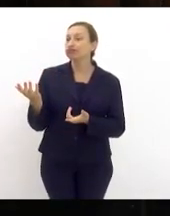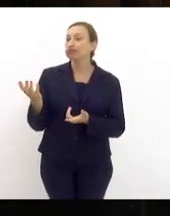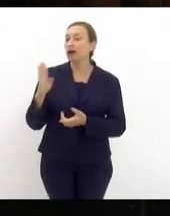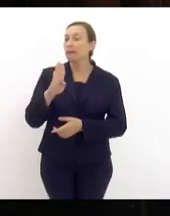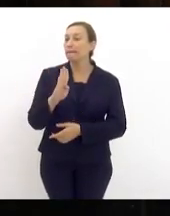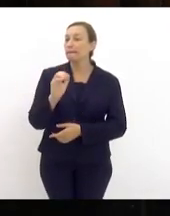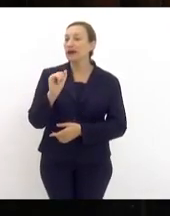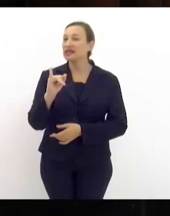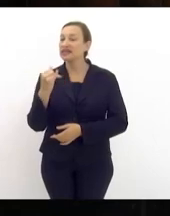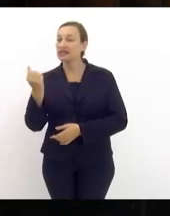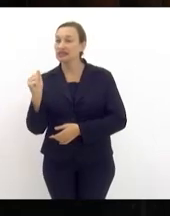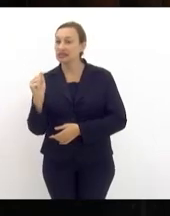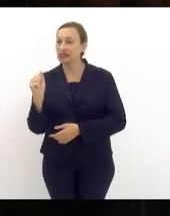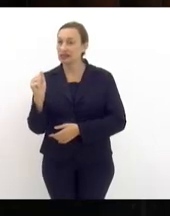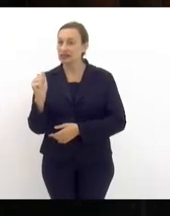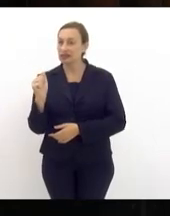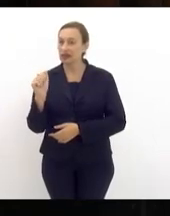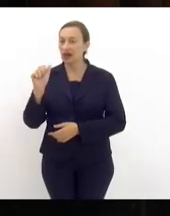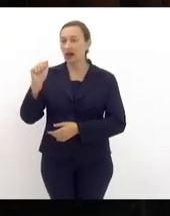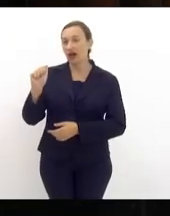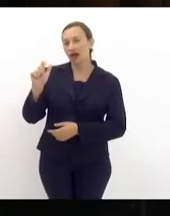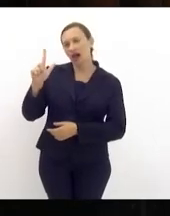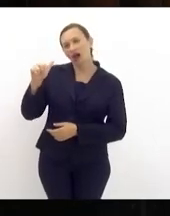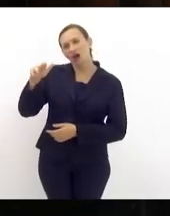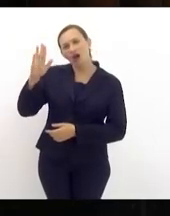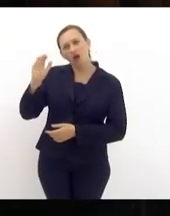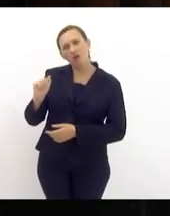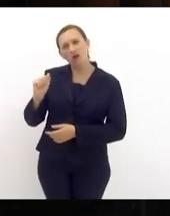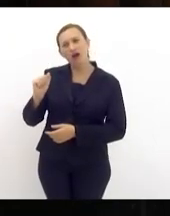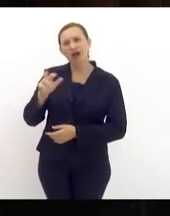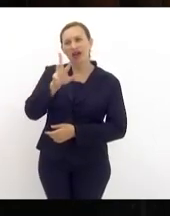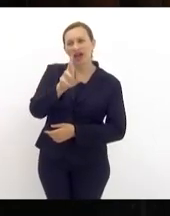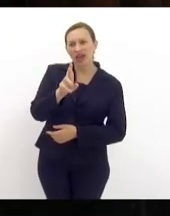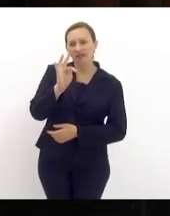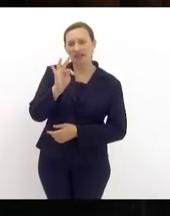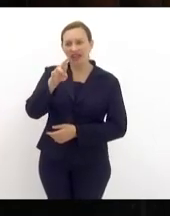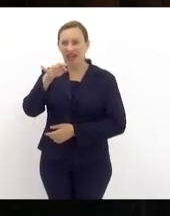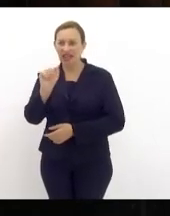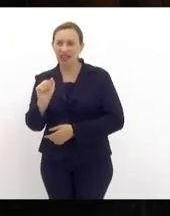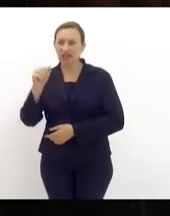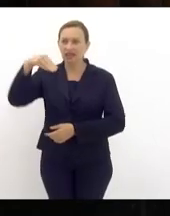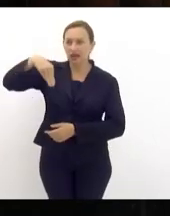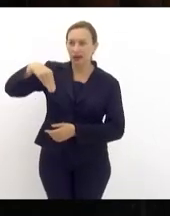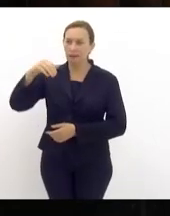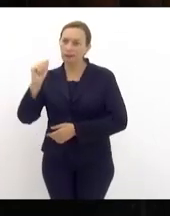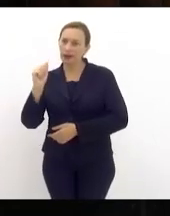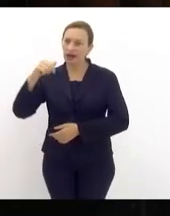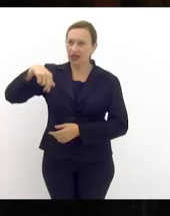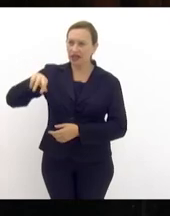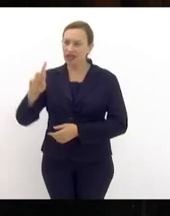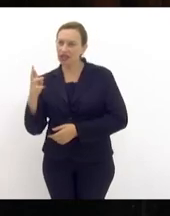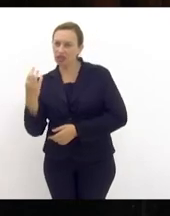Bacia das Almas da refinaria de Manguinhos.